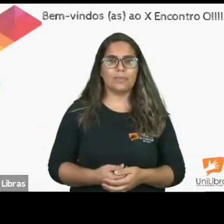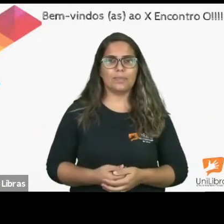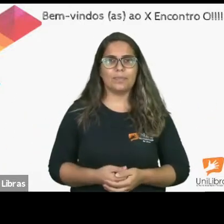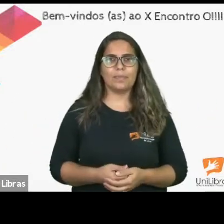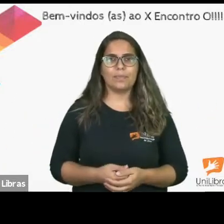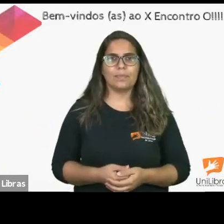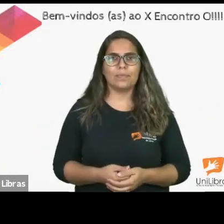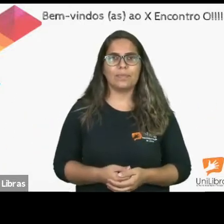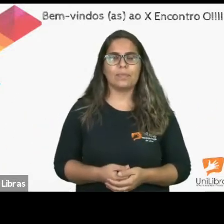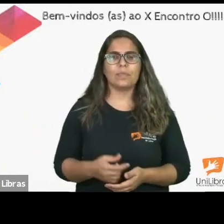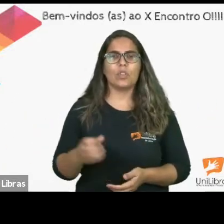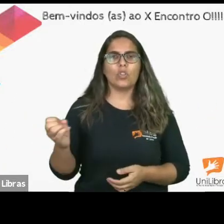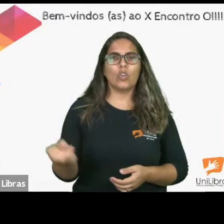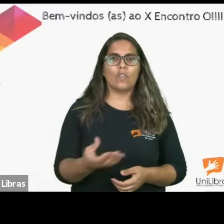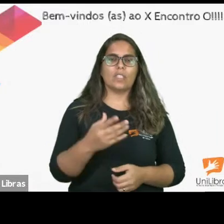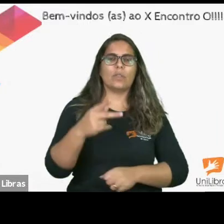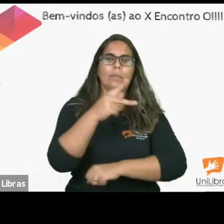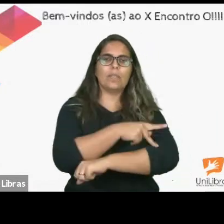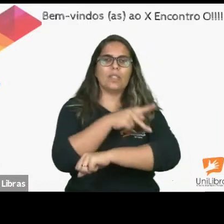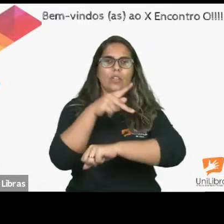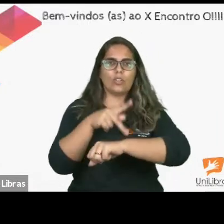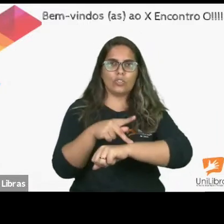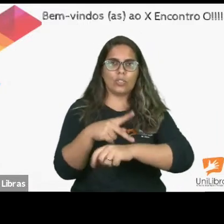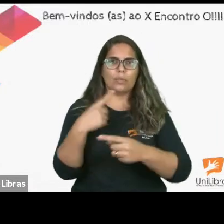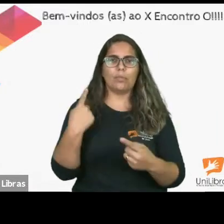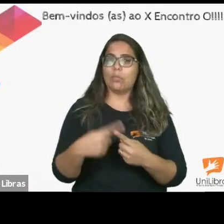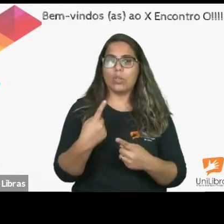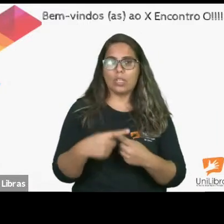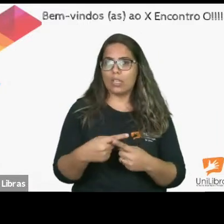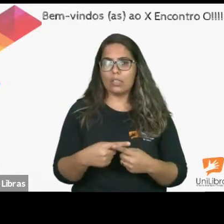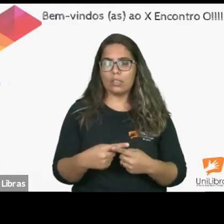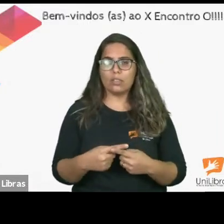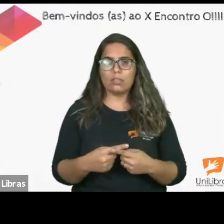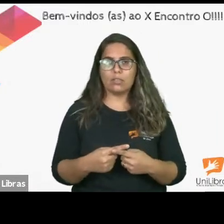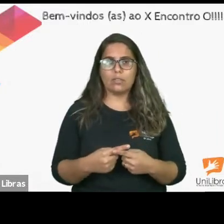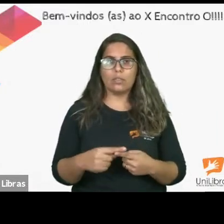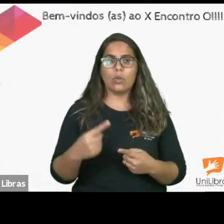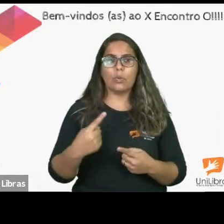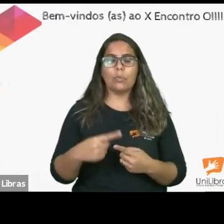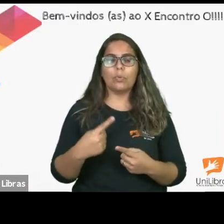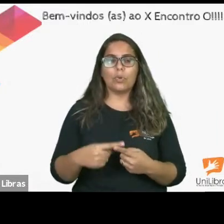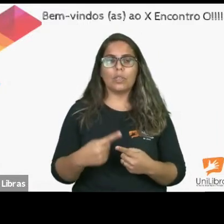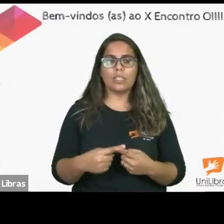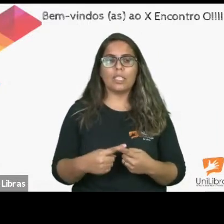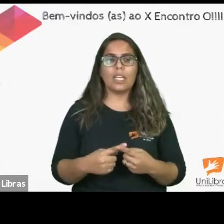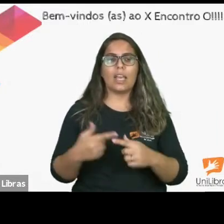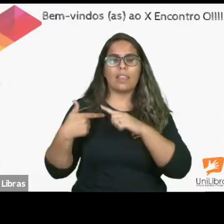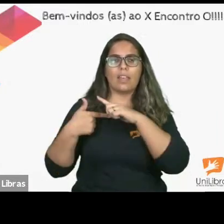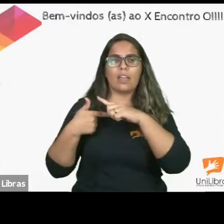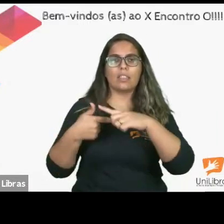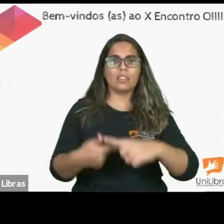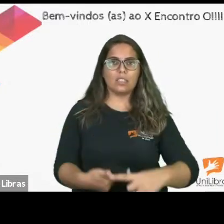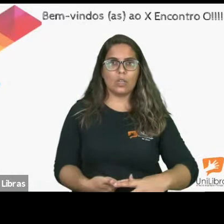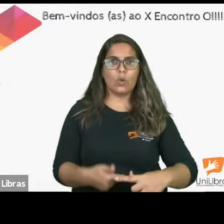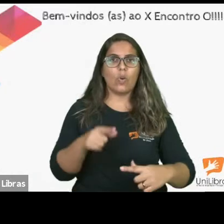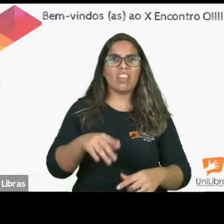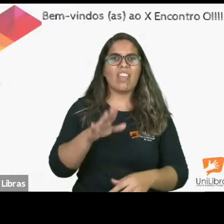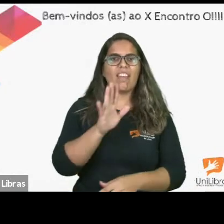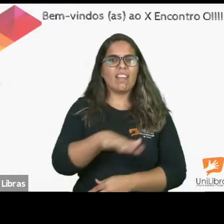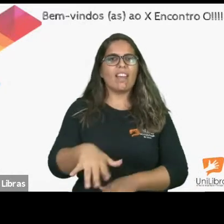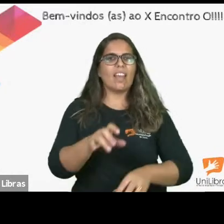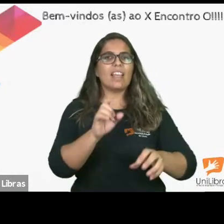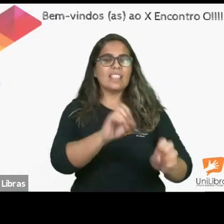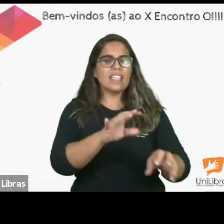Tem inovação pedagógica. Por quê? Porque a tradição era que infantilização do